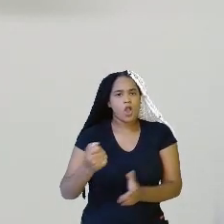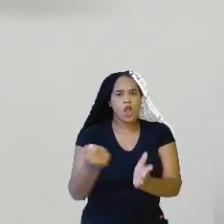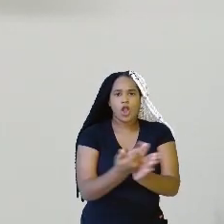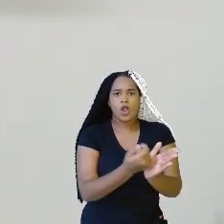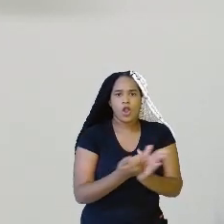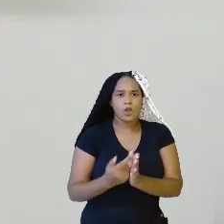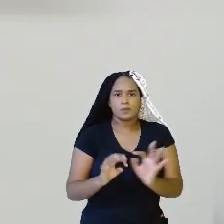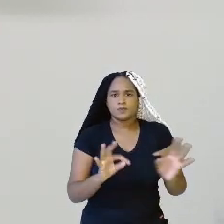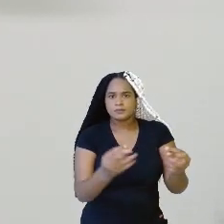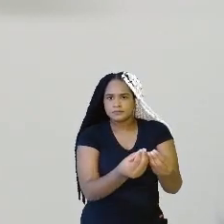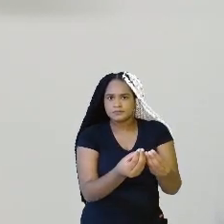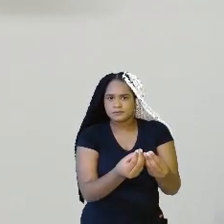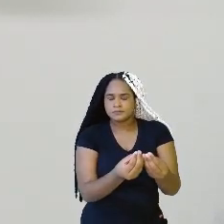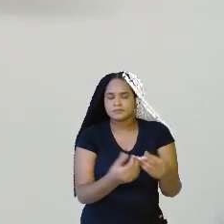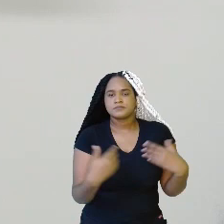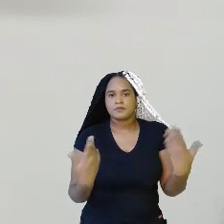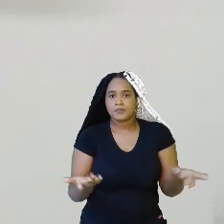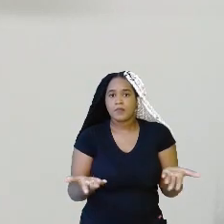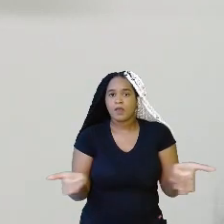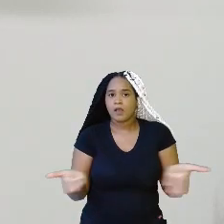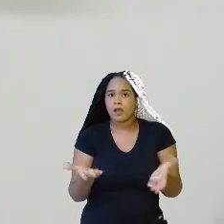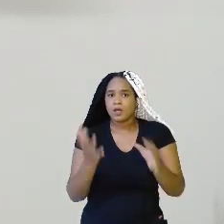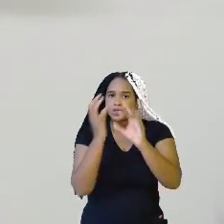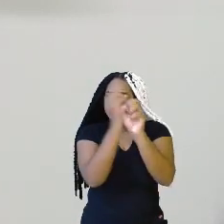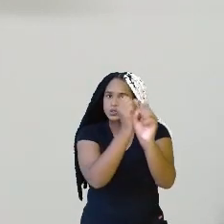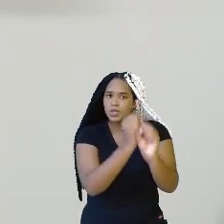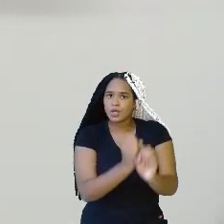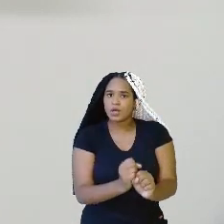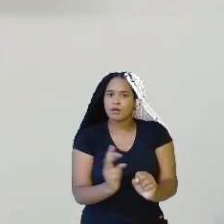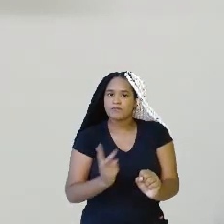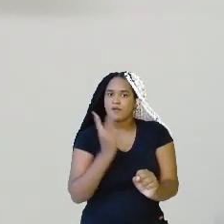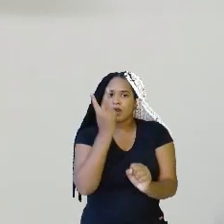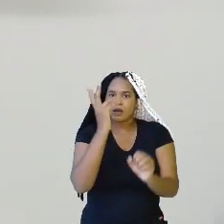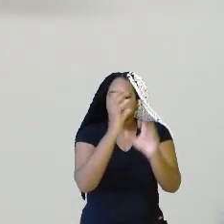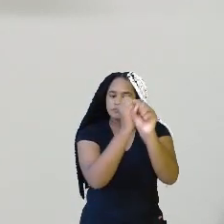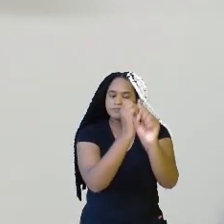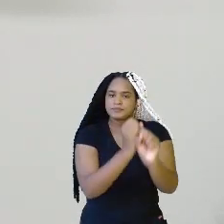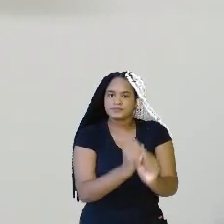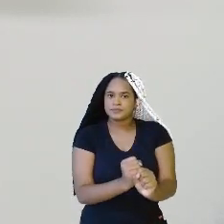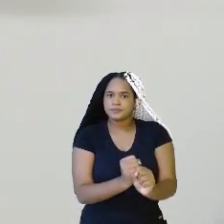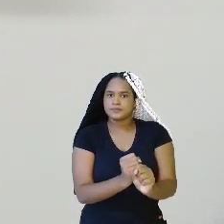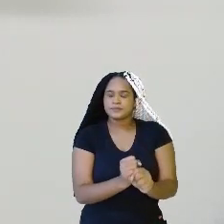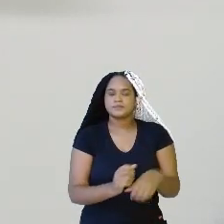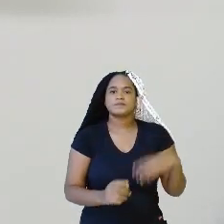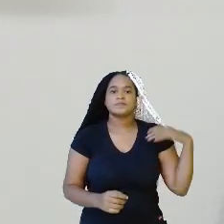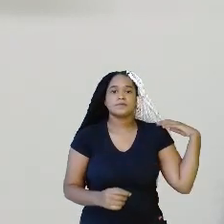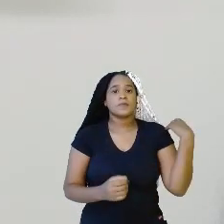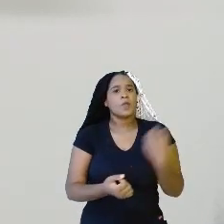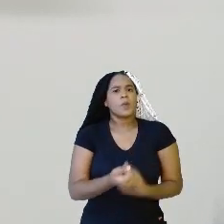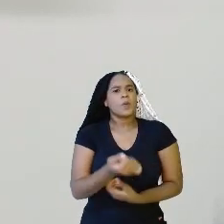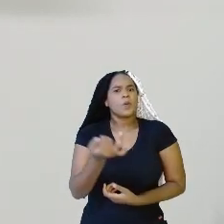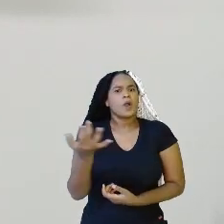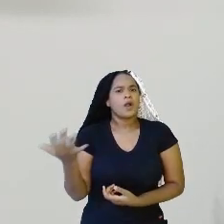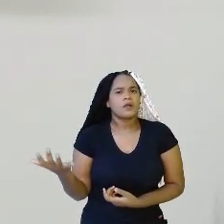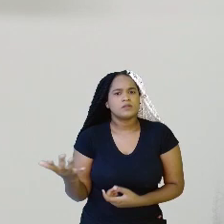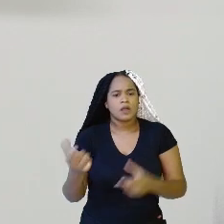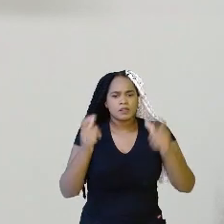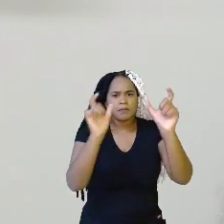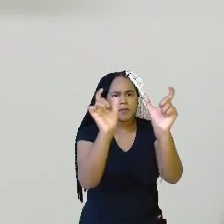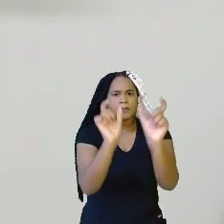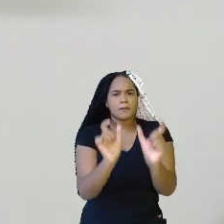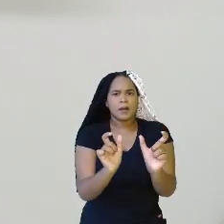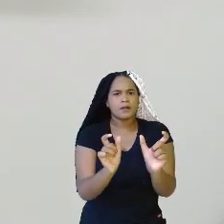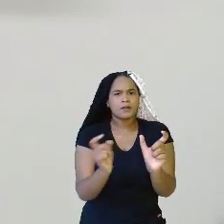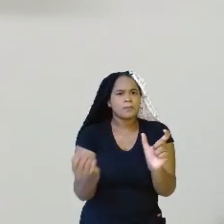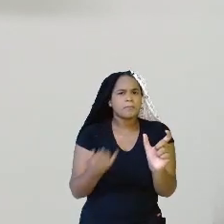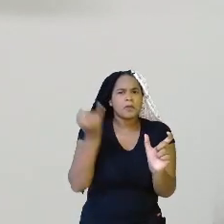ele comprou tudo, a gente vai somar todos os valores. Não importa a quantidade de termos.